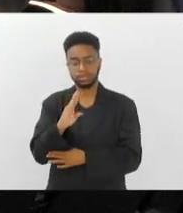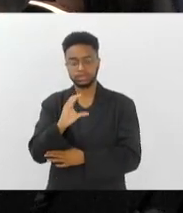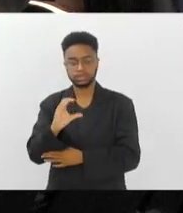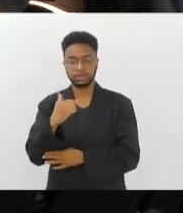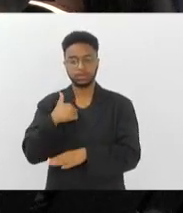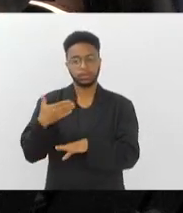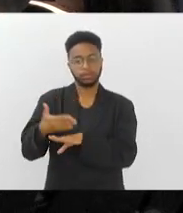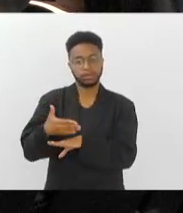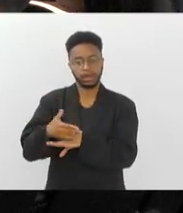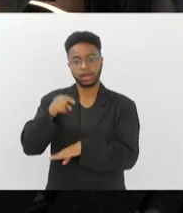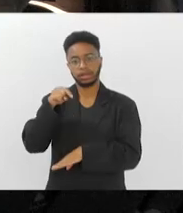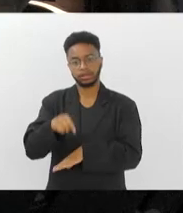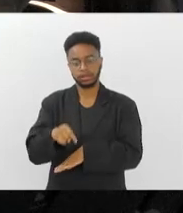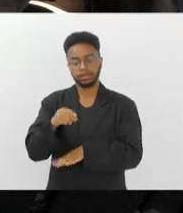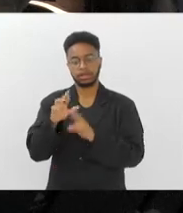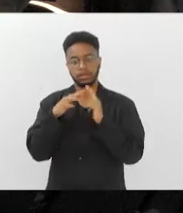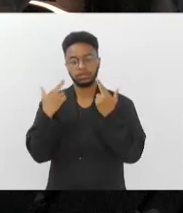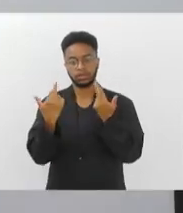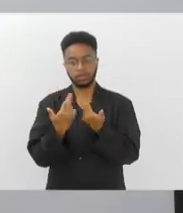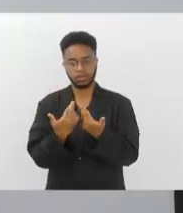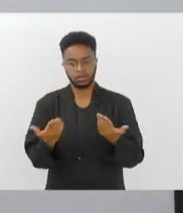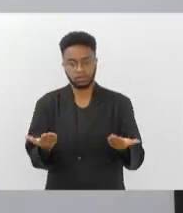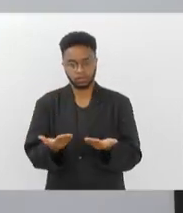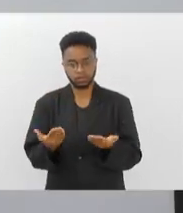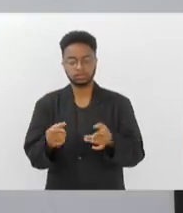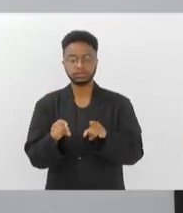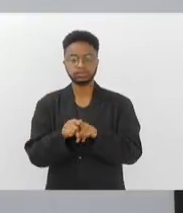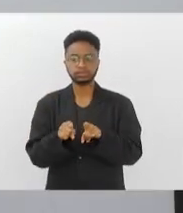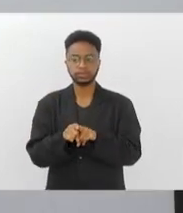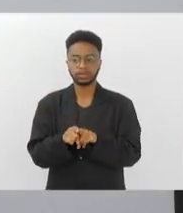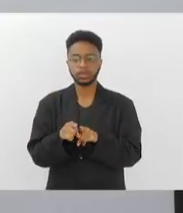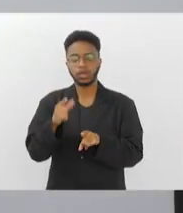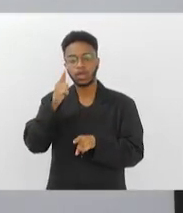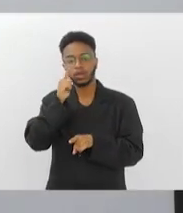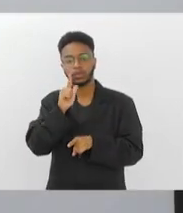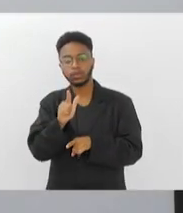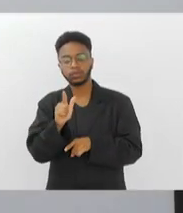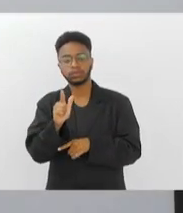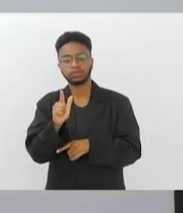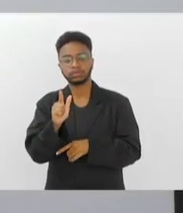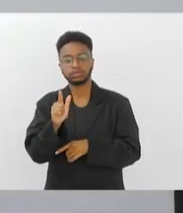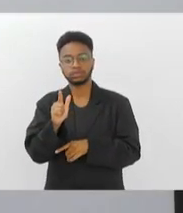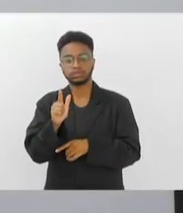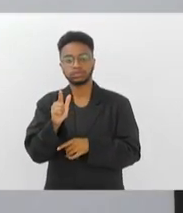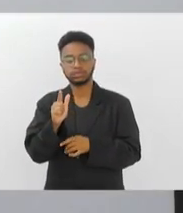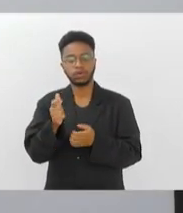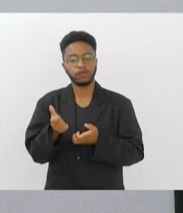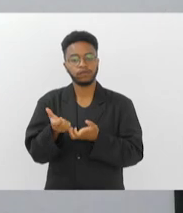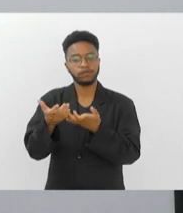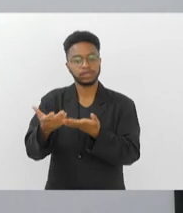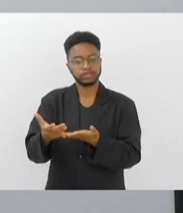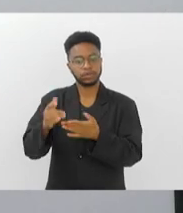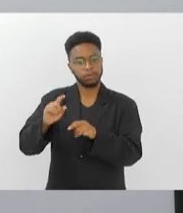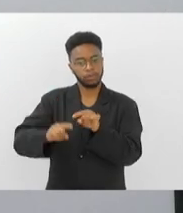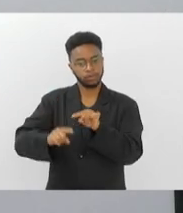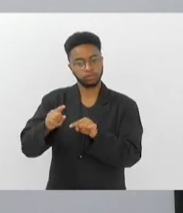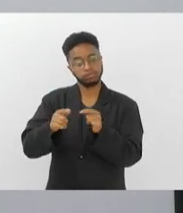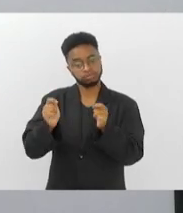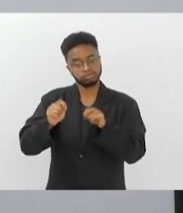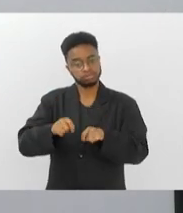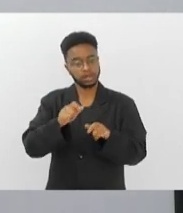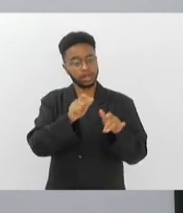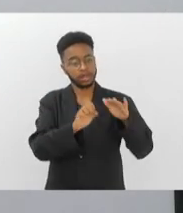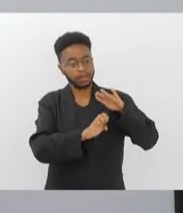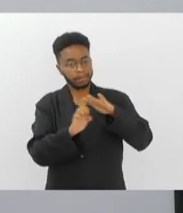participando dessa reunião e podendo oferecer aqui um produto para que vocês, empresários,